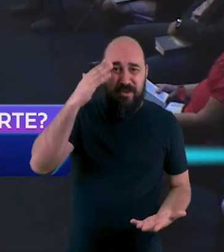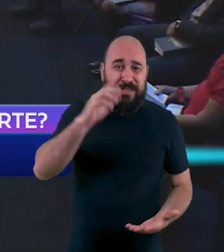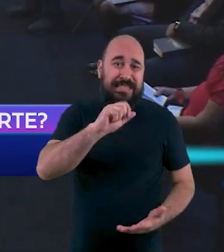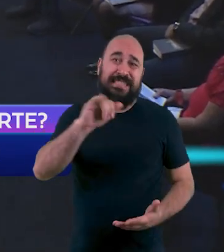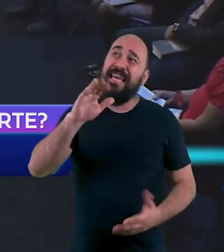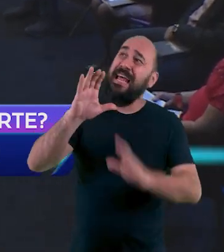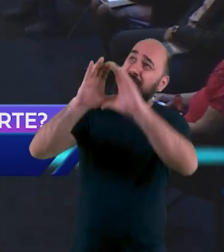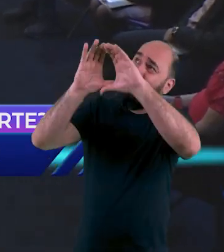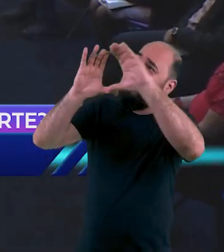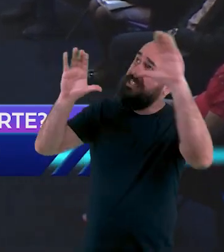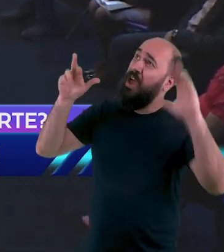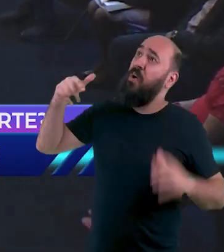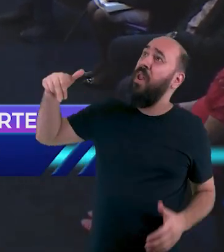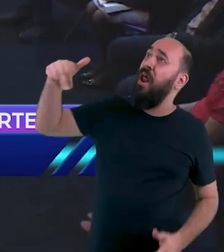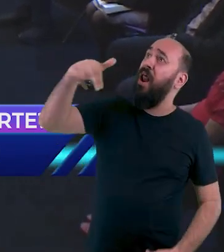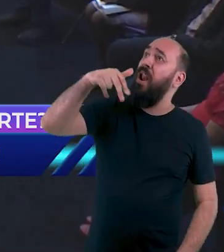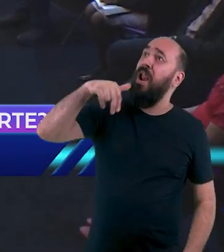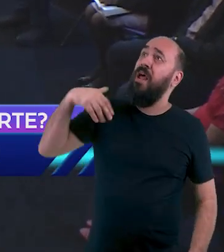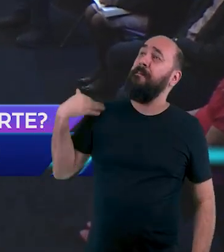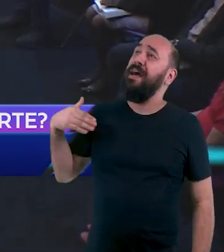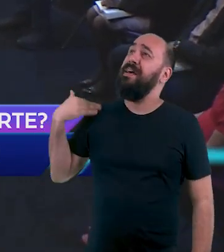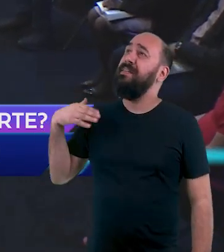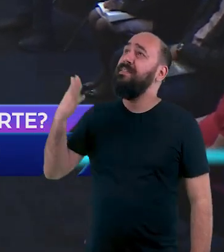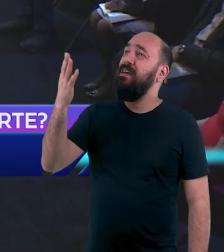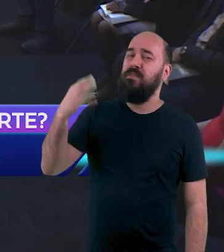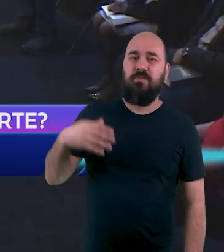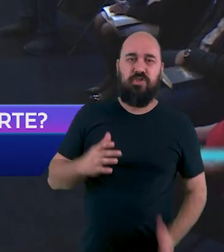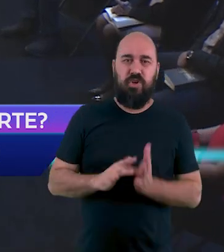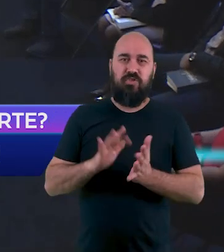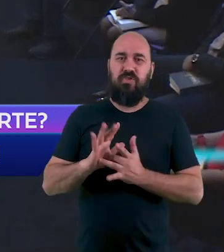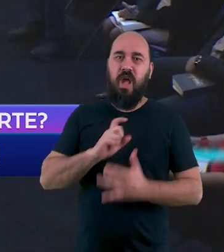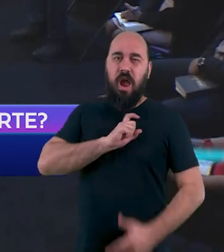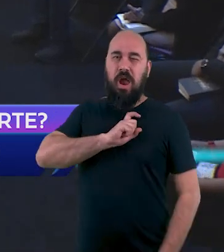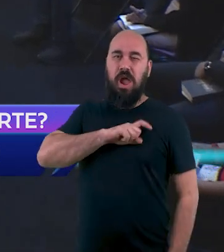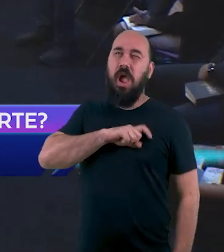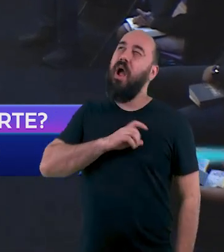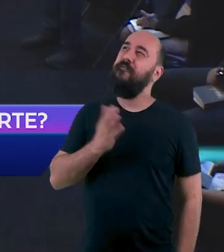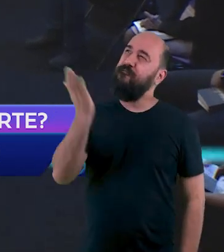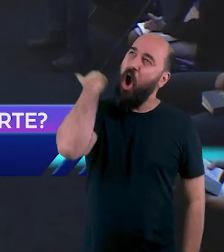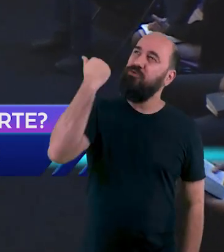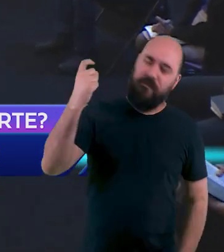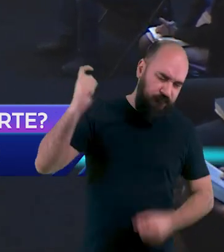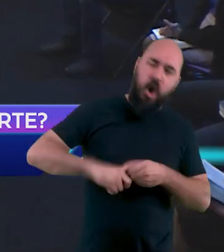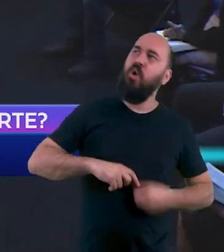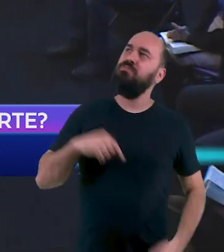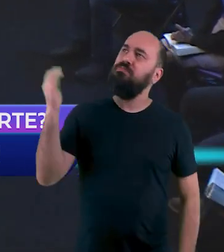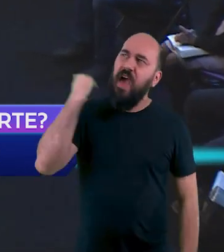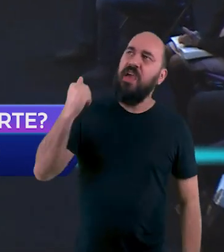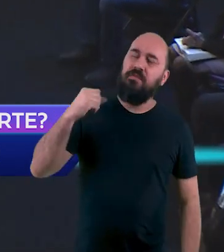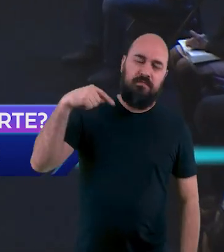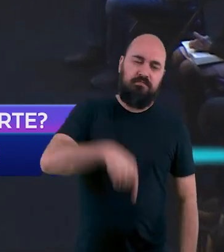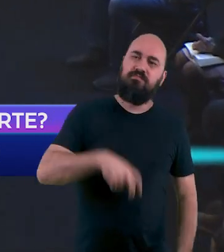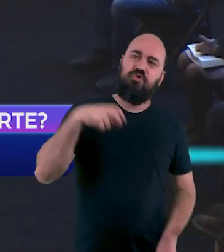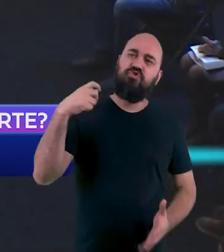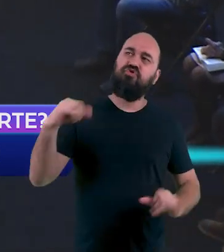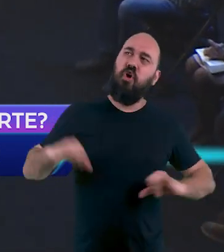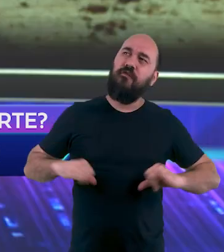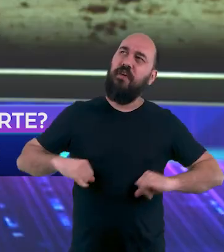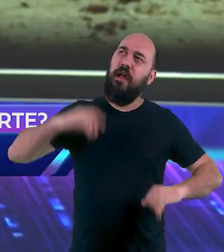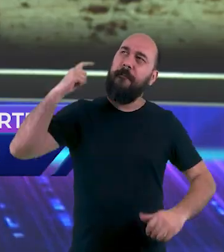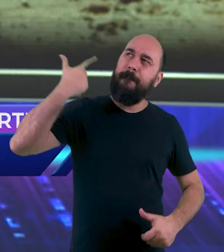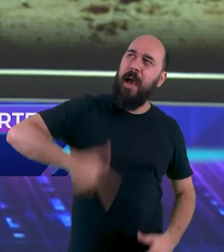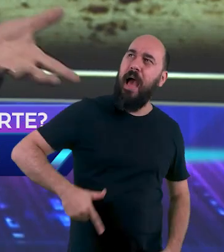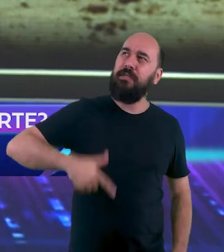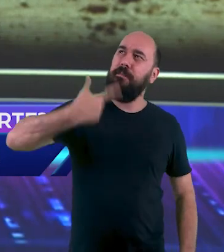eternidade, já agora alcançada por uma vida correta aqui na terra, para voltar para cá, para viver as mazelas desse mundo,